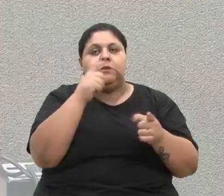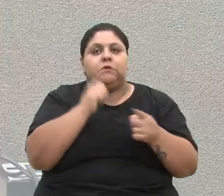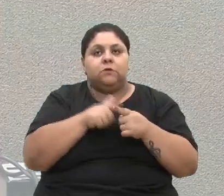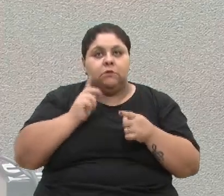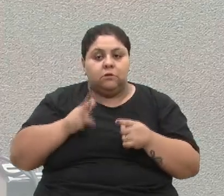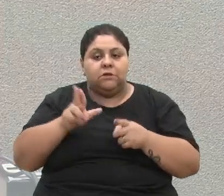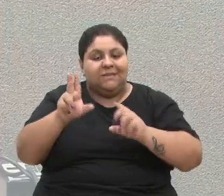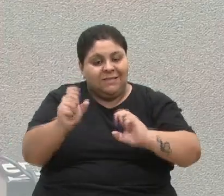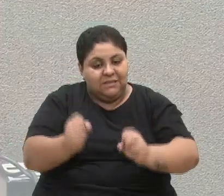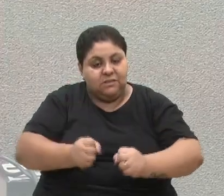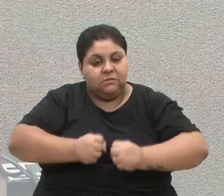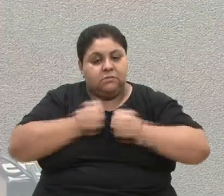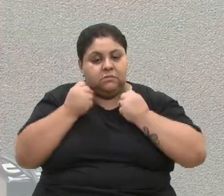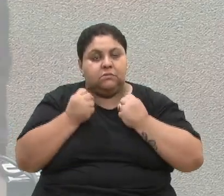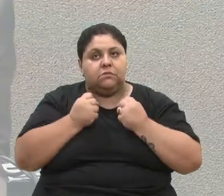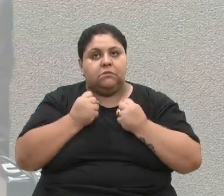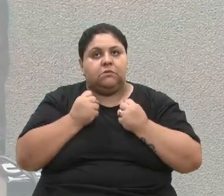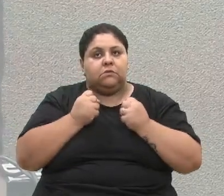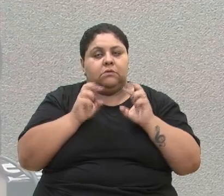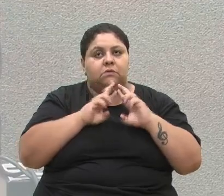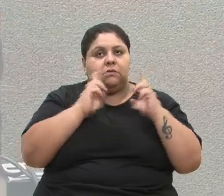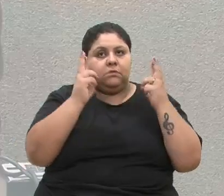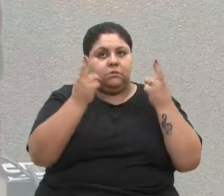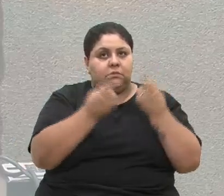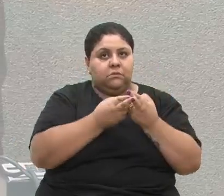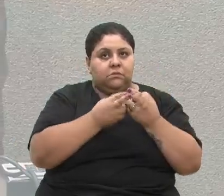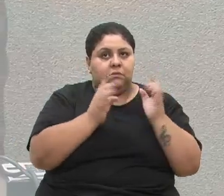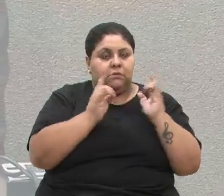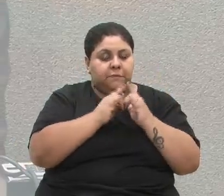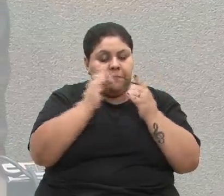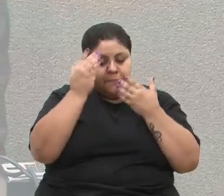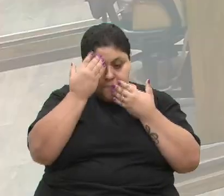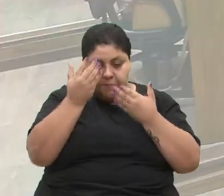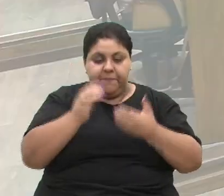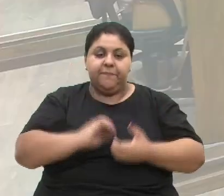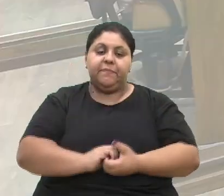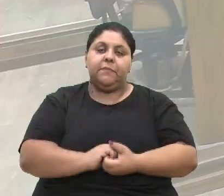porque sempre defendi o termo de cessão para estas entidades. Obrigado, presidente.